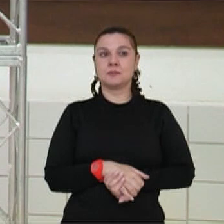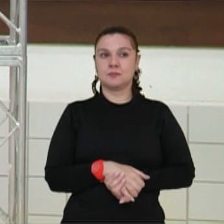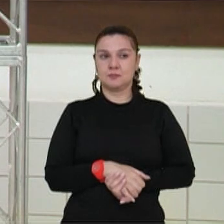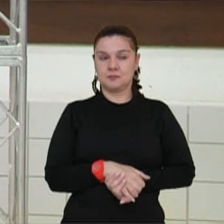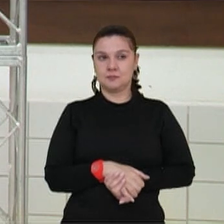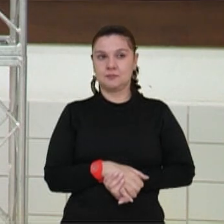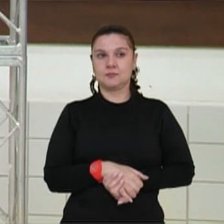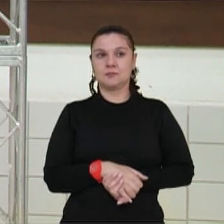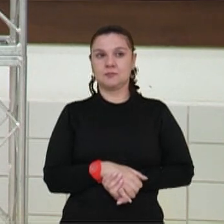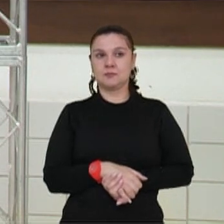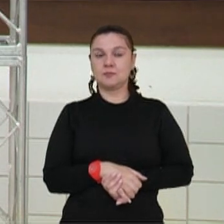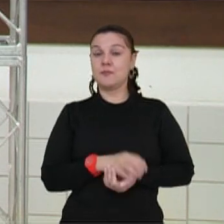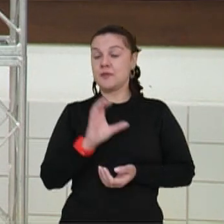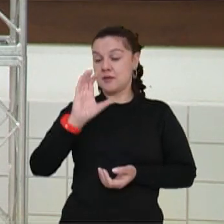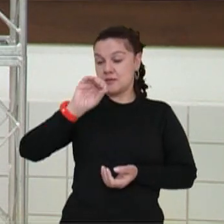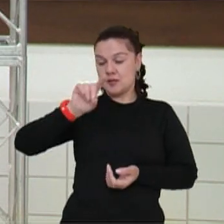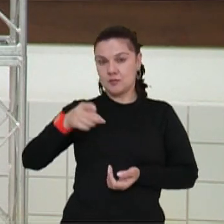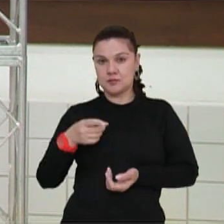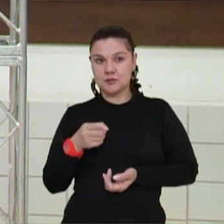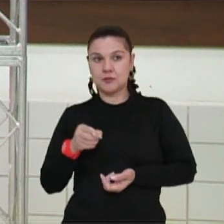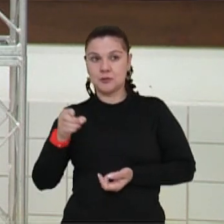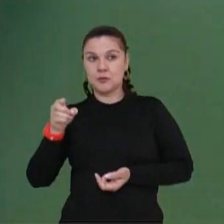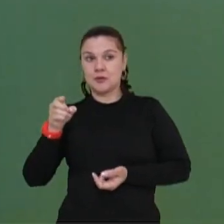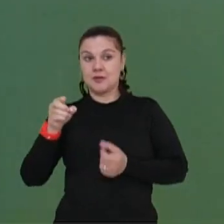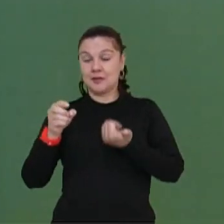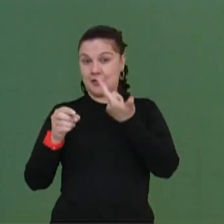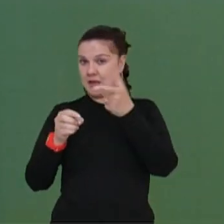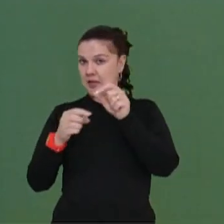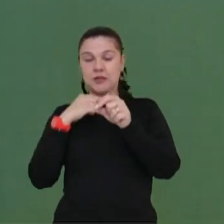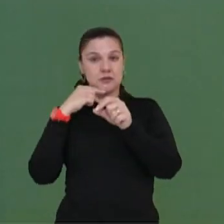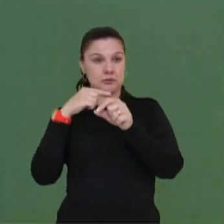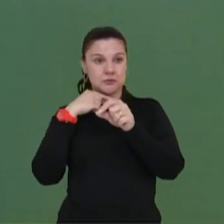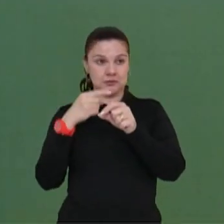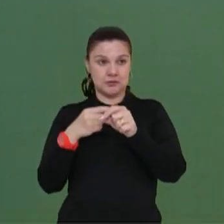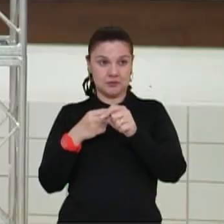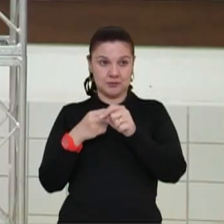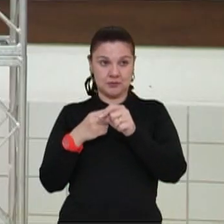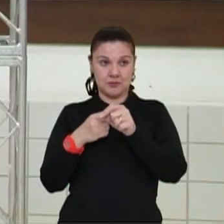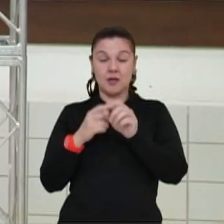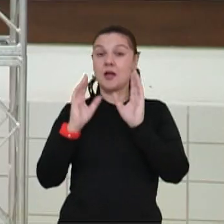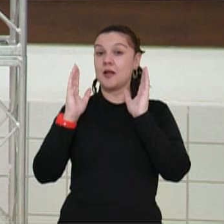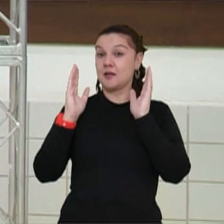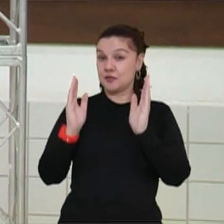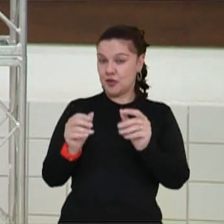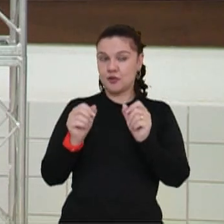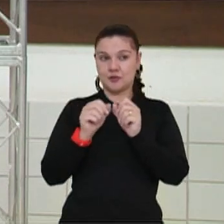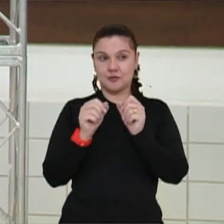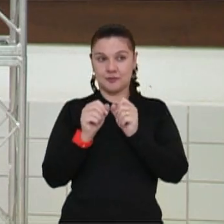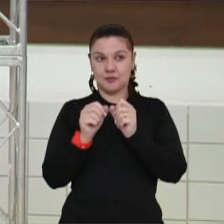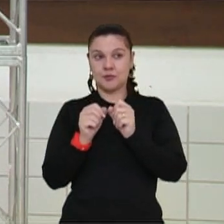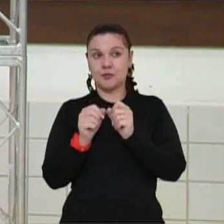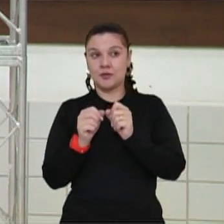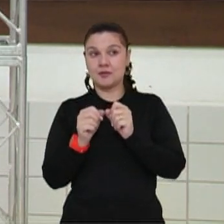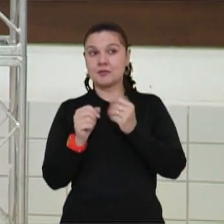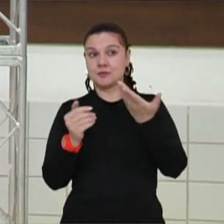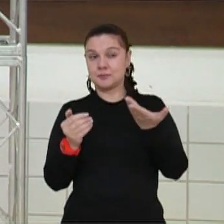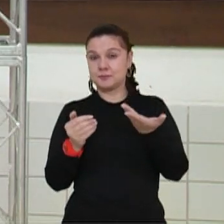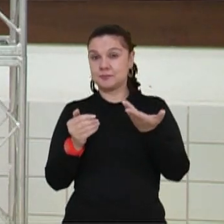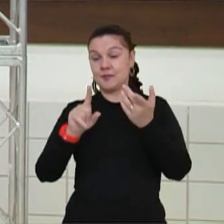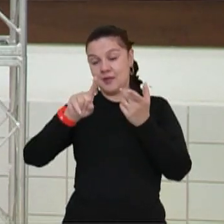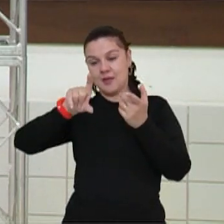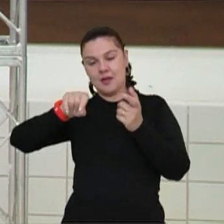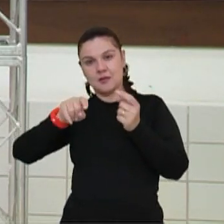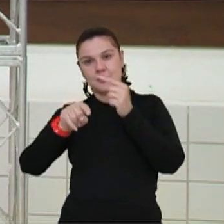eu tenho o quê? 0, esse 10 não dá para dividir por 20. Eu tinha transformado aqui em décimos. 1 inteiro igual a 10